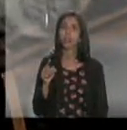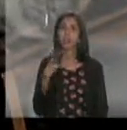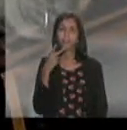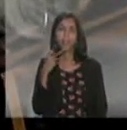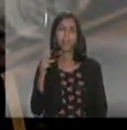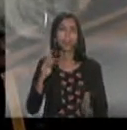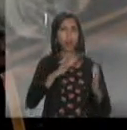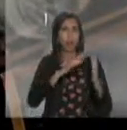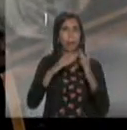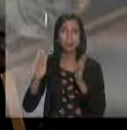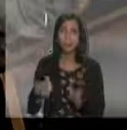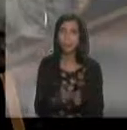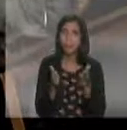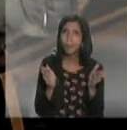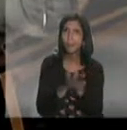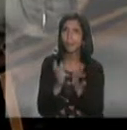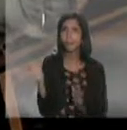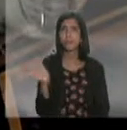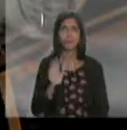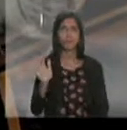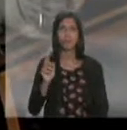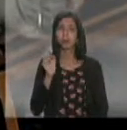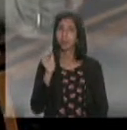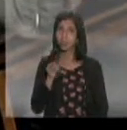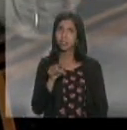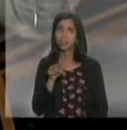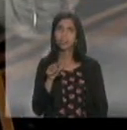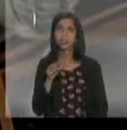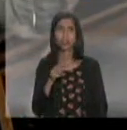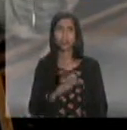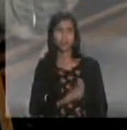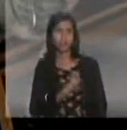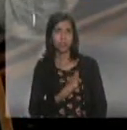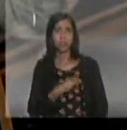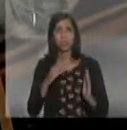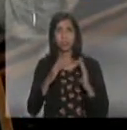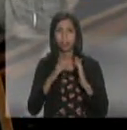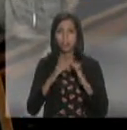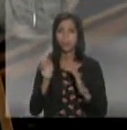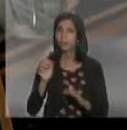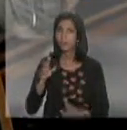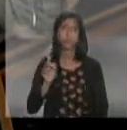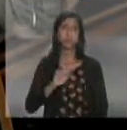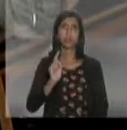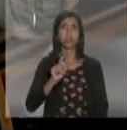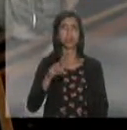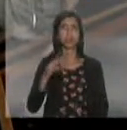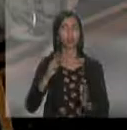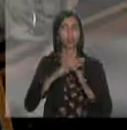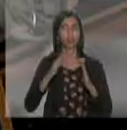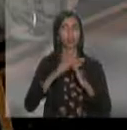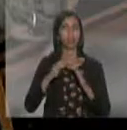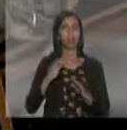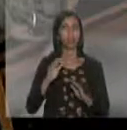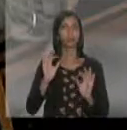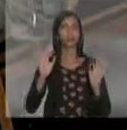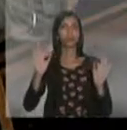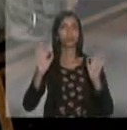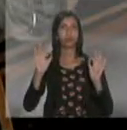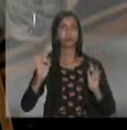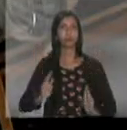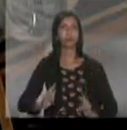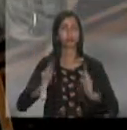cortiço, favela e tal, mas você não tem essa vivência, você não foi criado numa favela, você foi criado na Zona Sul ali, num